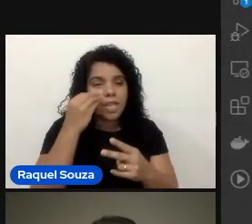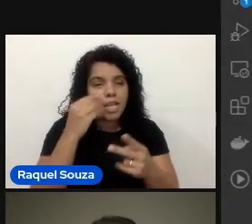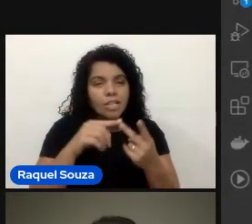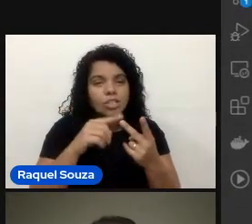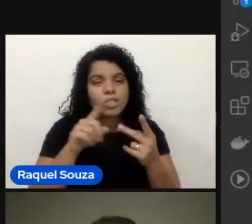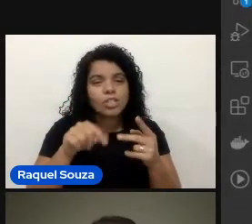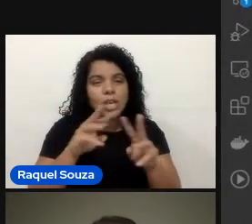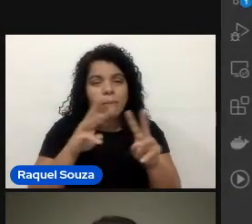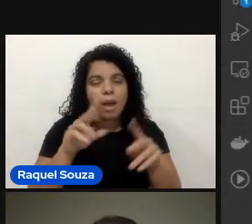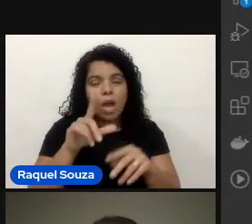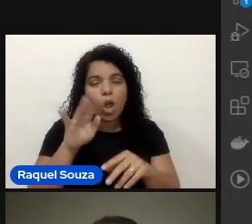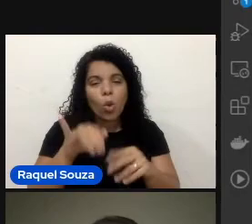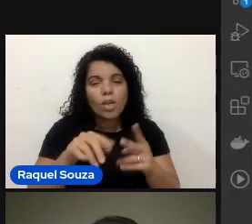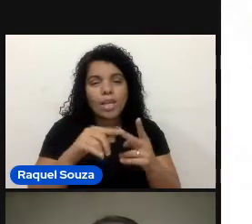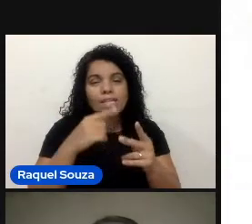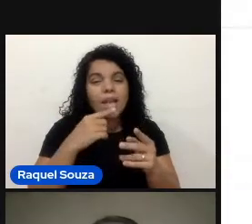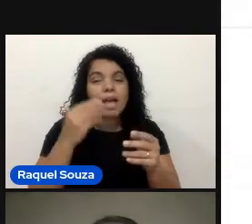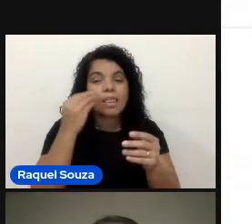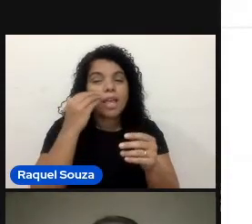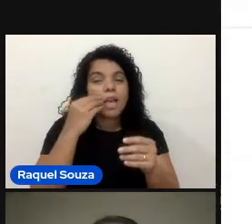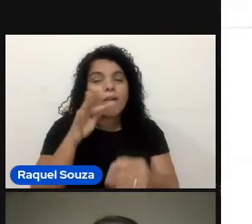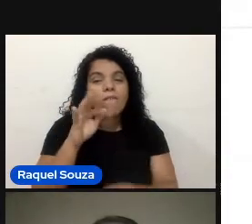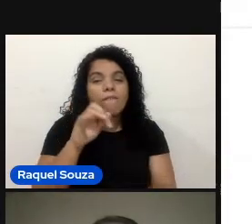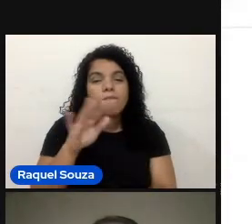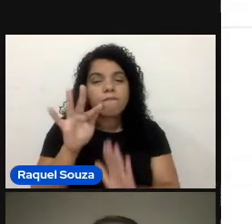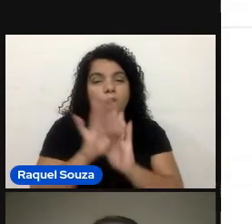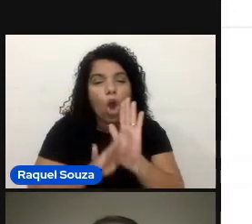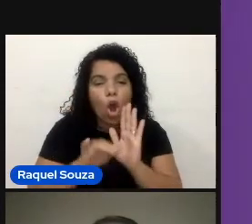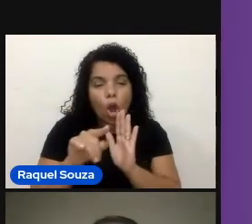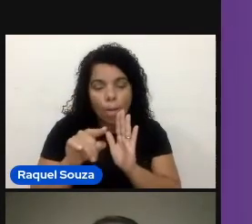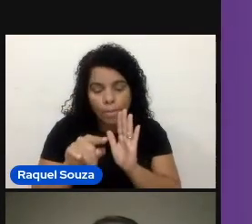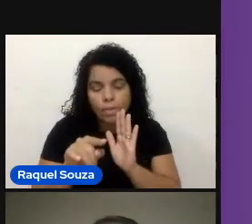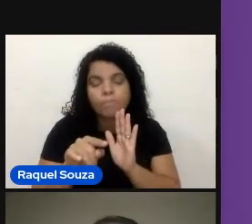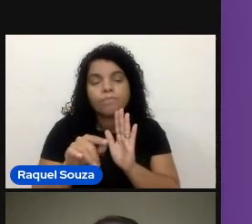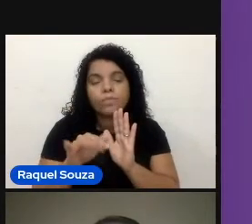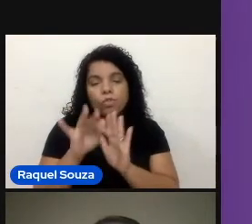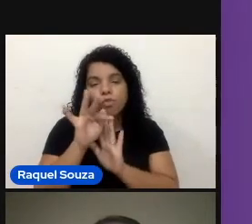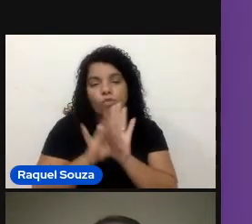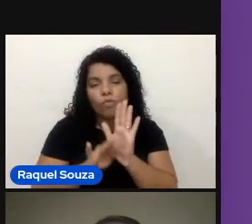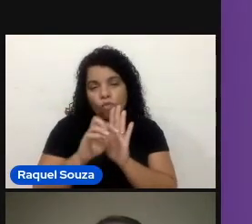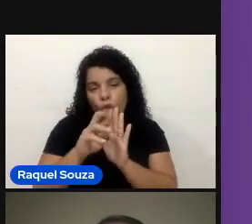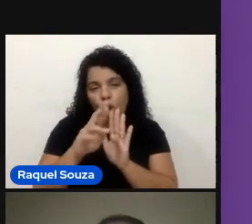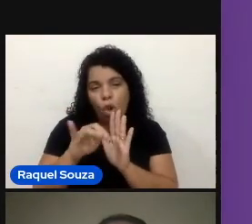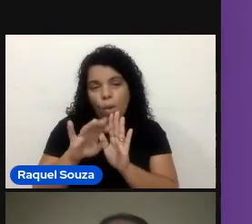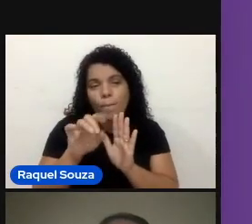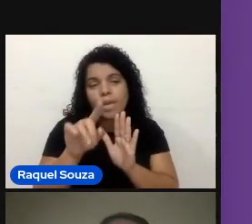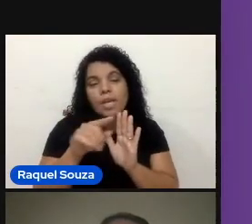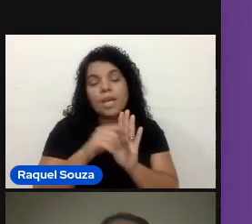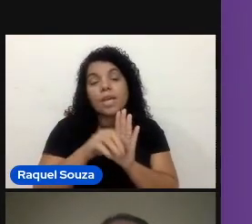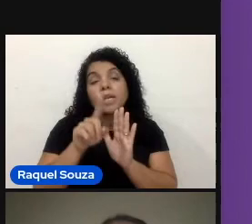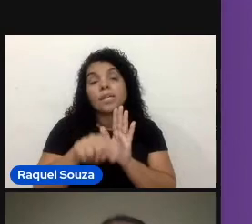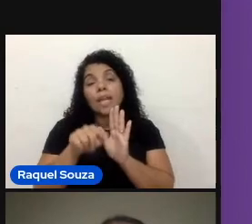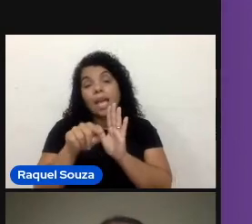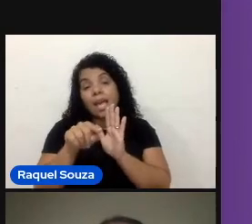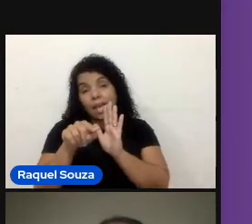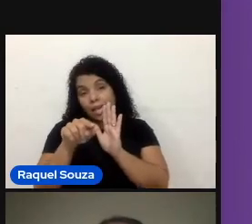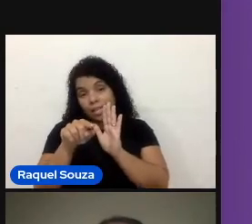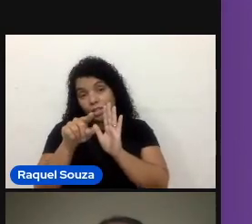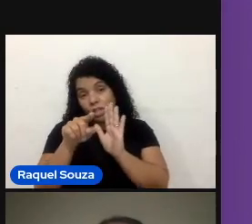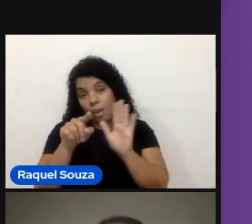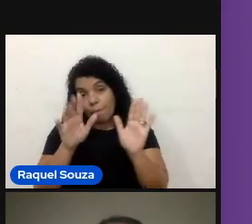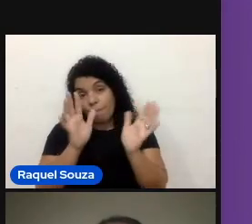testando o form. Então, o form da página de login, que é isso.